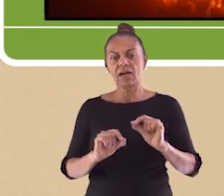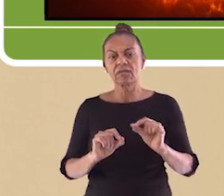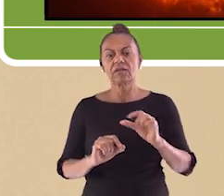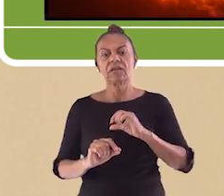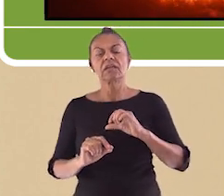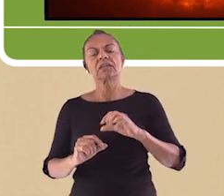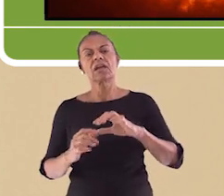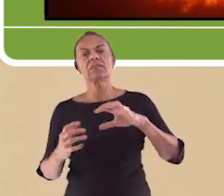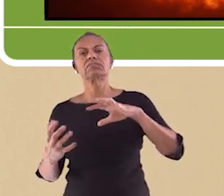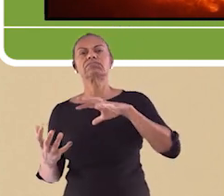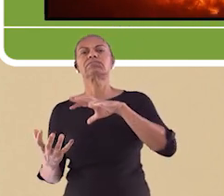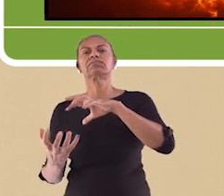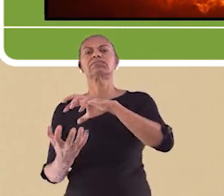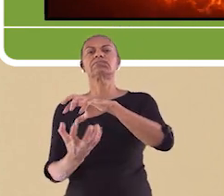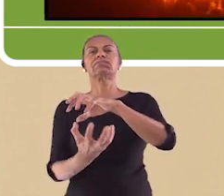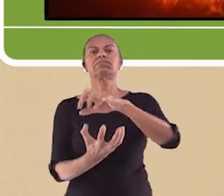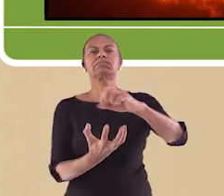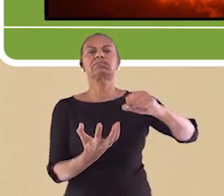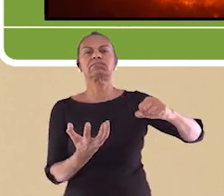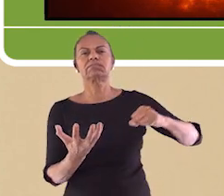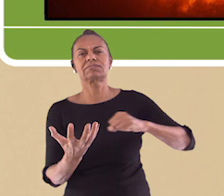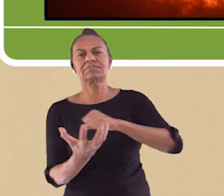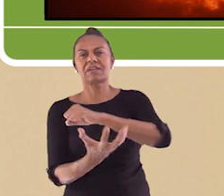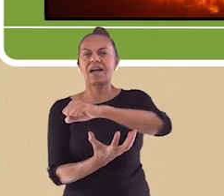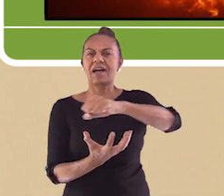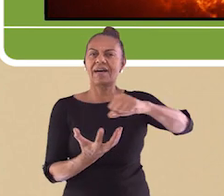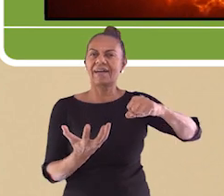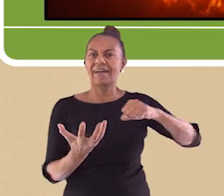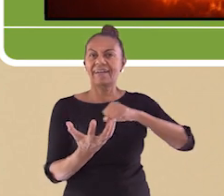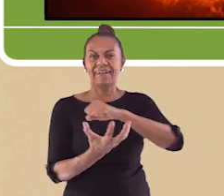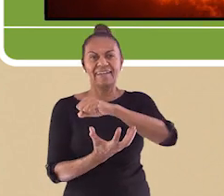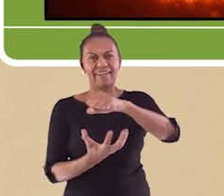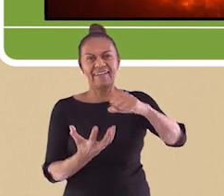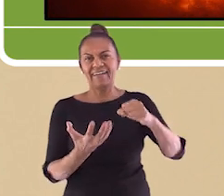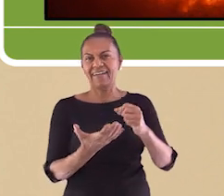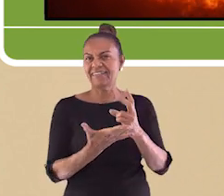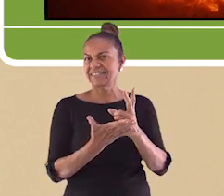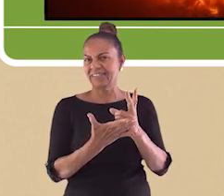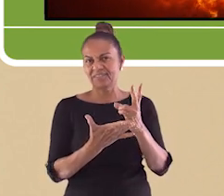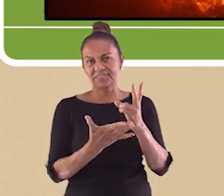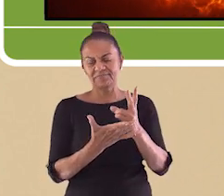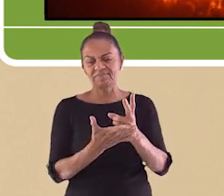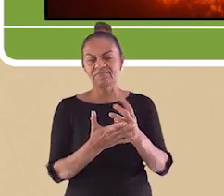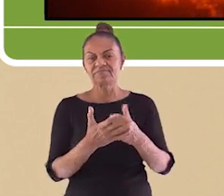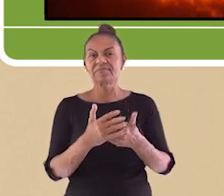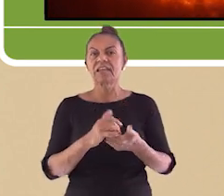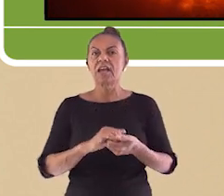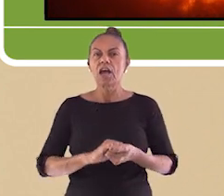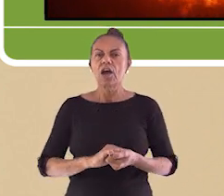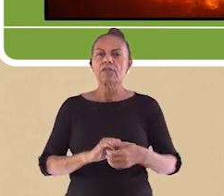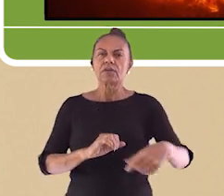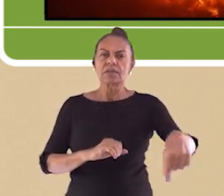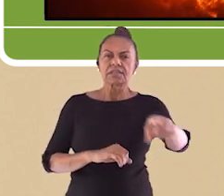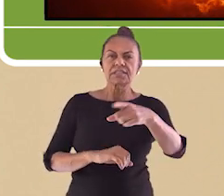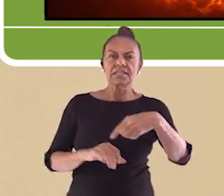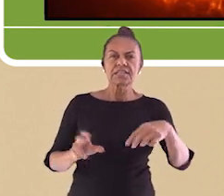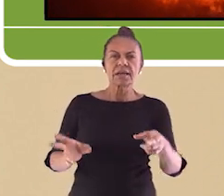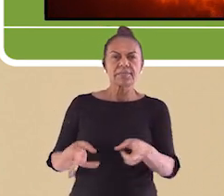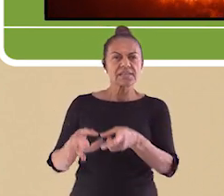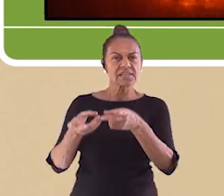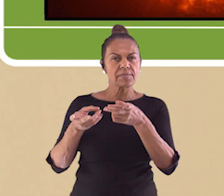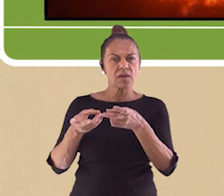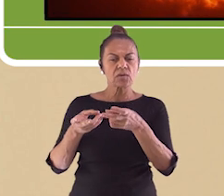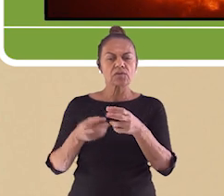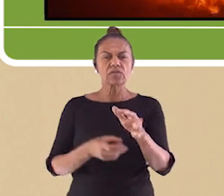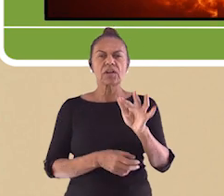que ocorrem a todo instante. Você que é um estudante esperto já pescou que quando